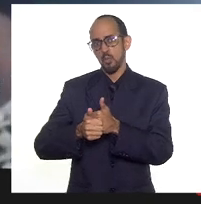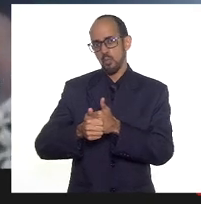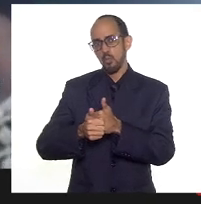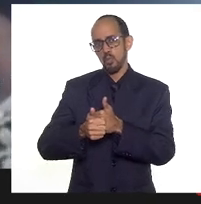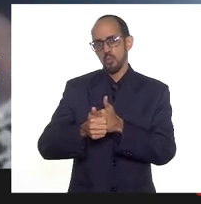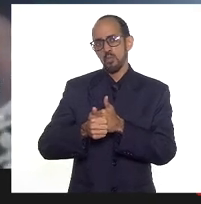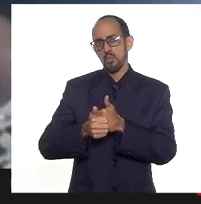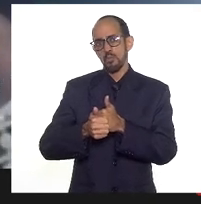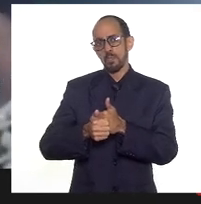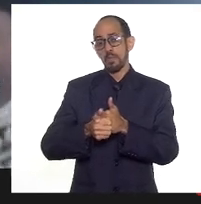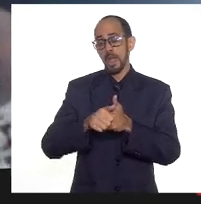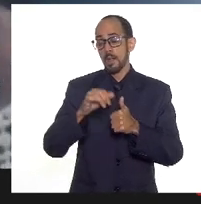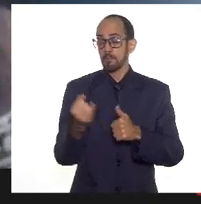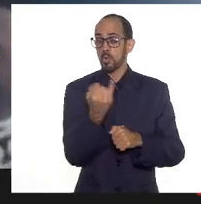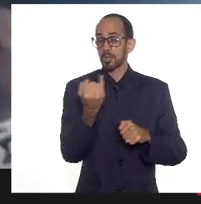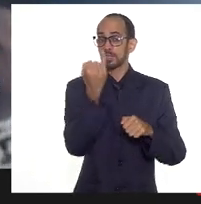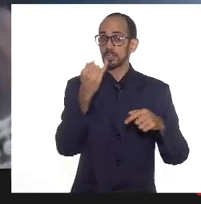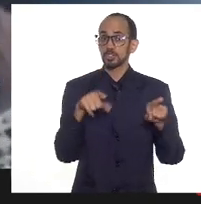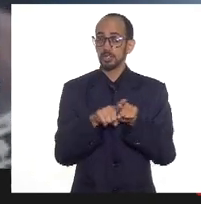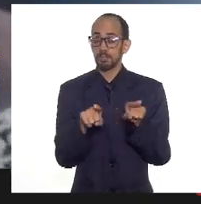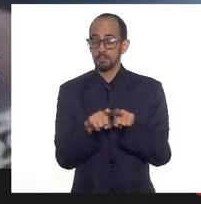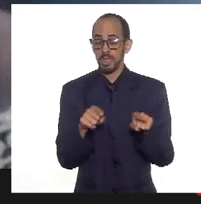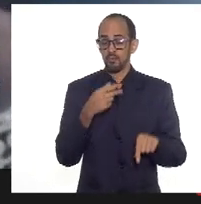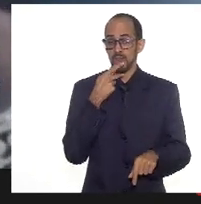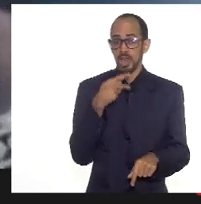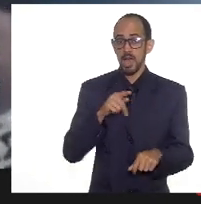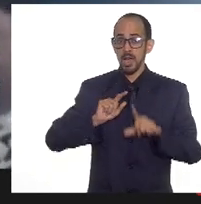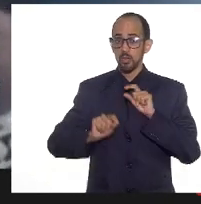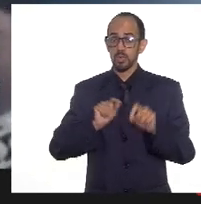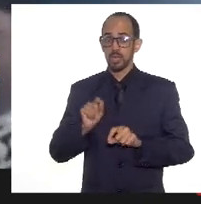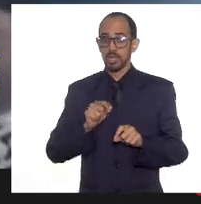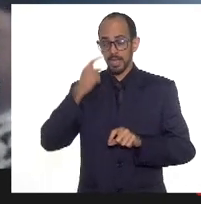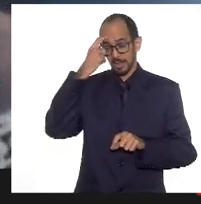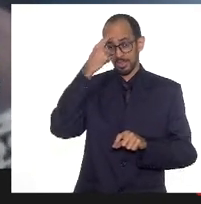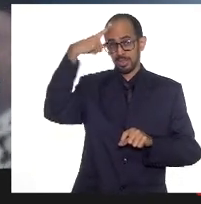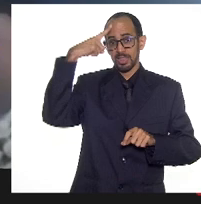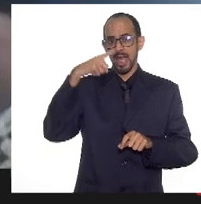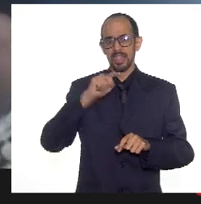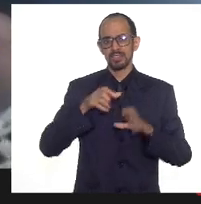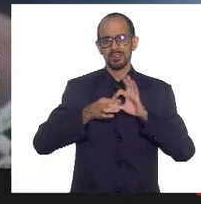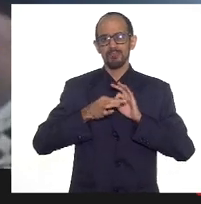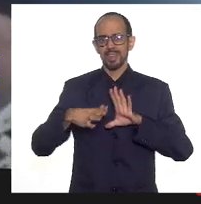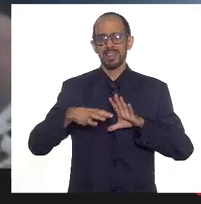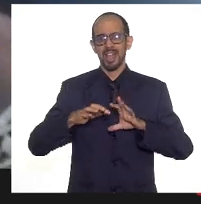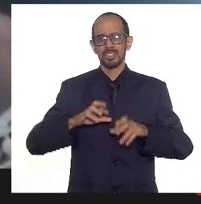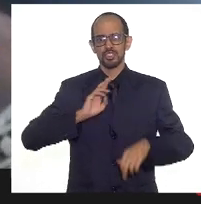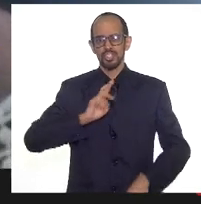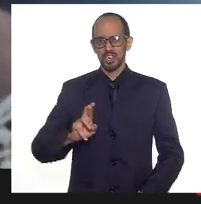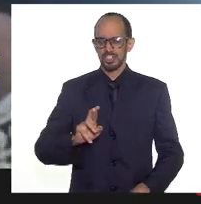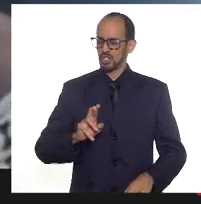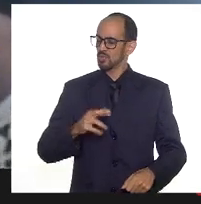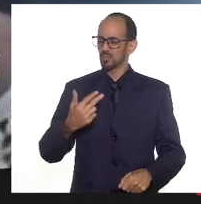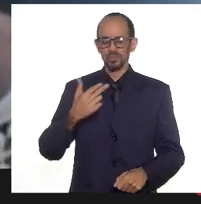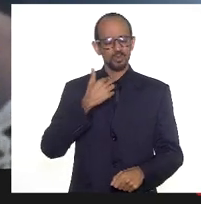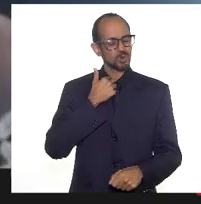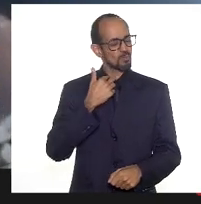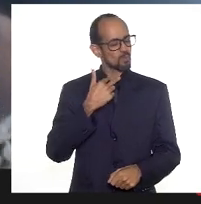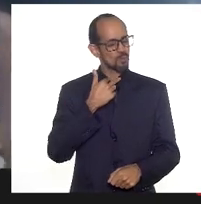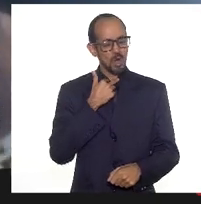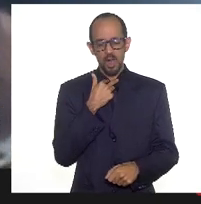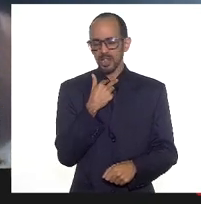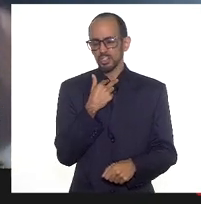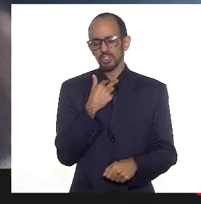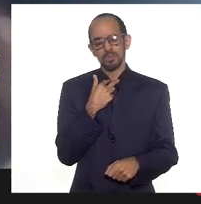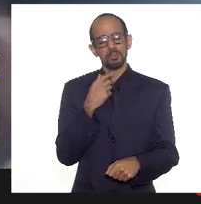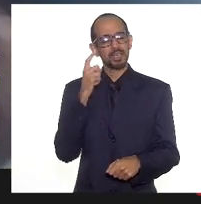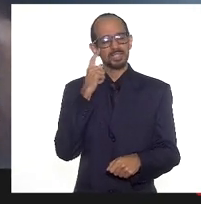é importante ressaltar que a ideia de liberdade religiosa não pode ser entendida como fazer o que